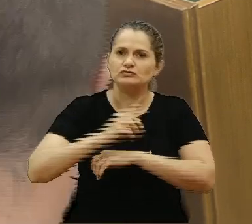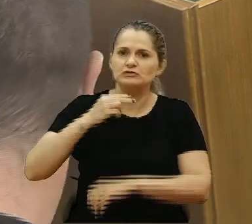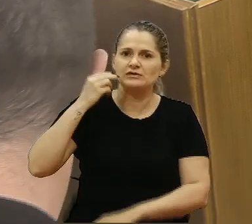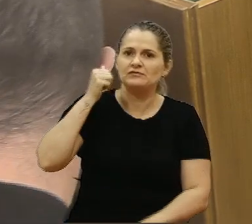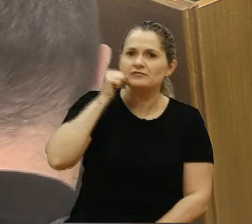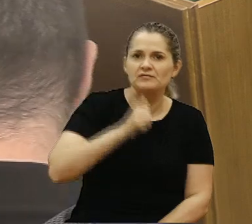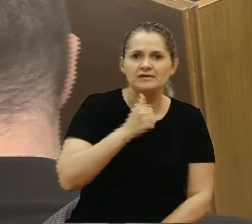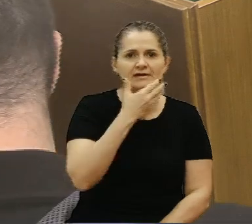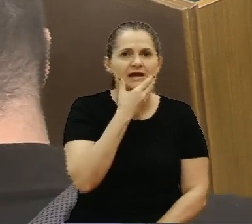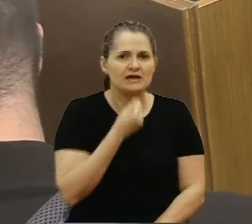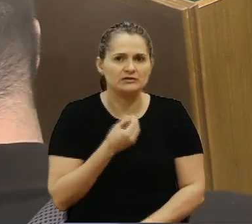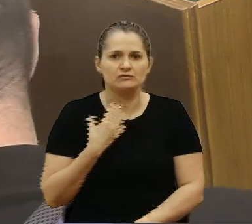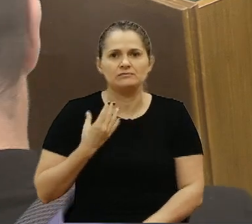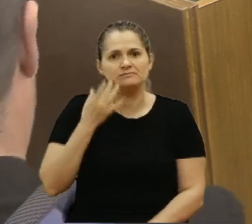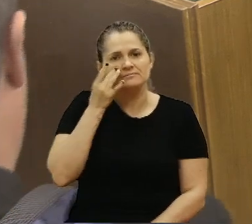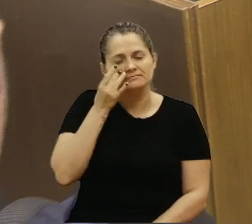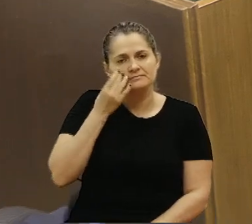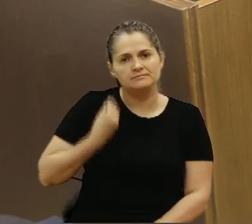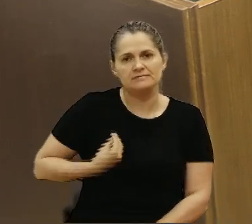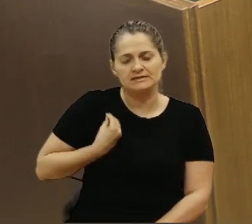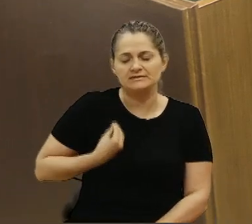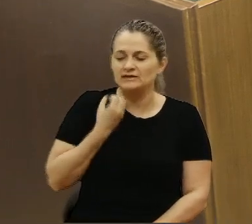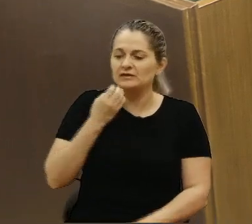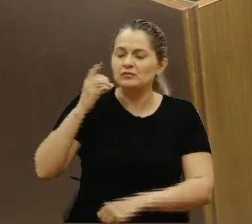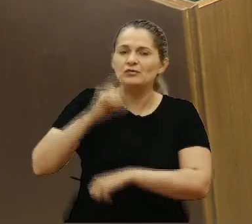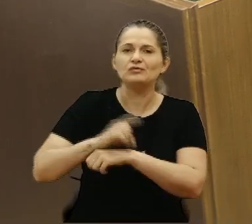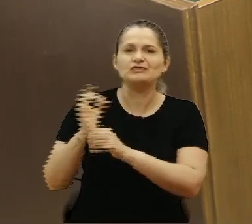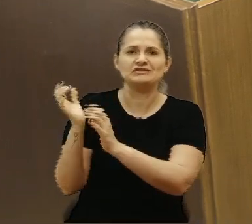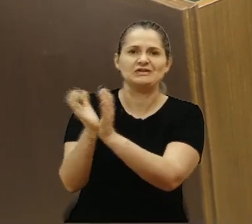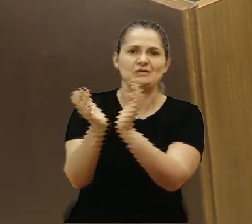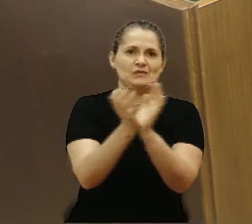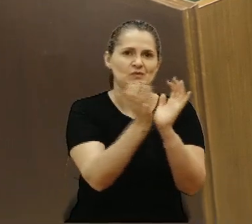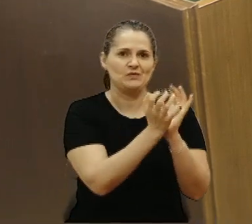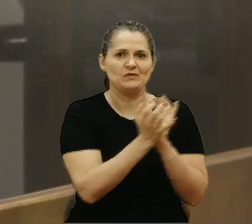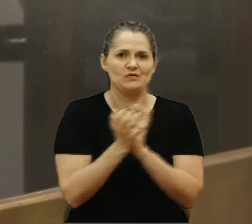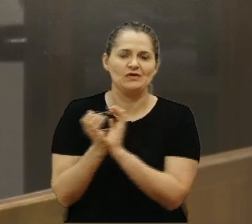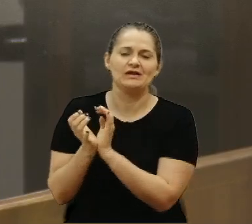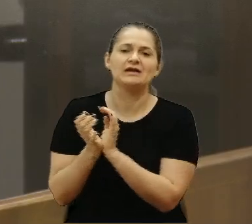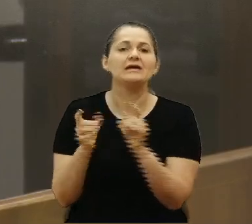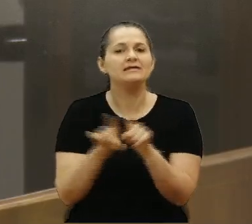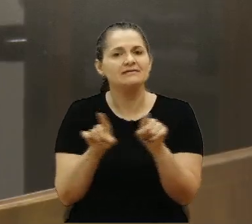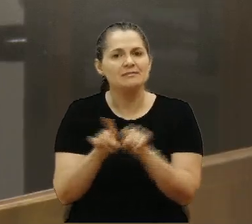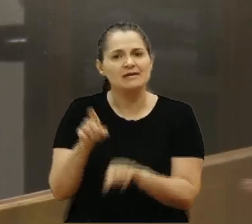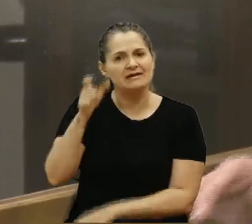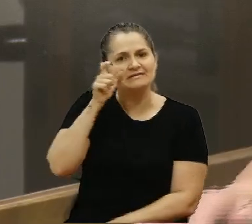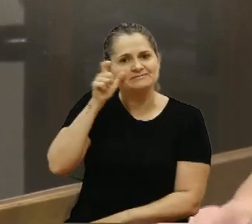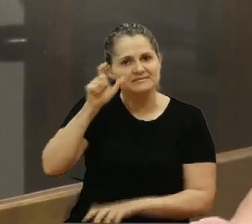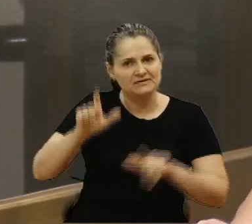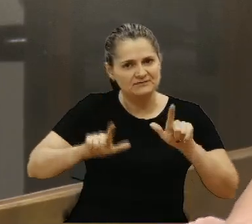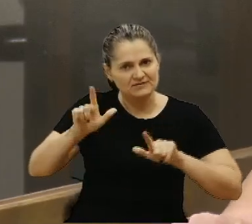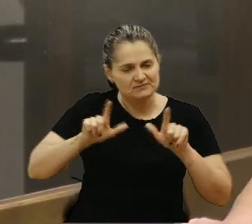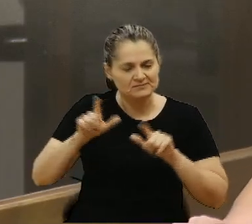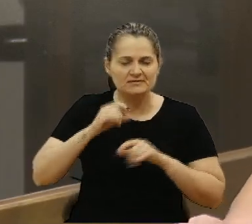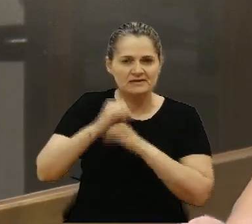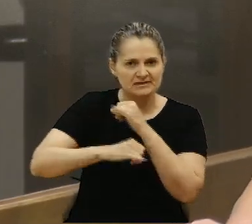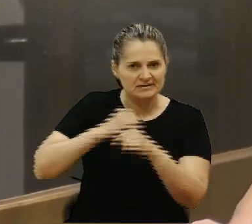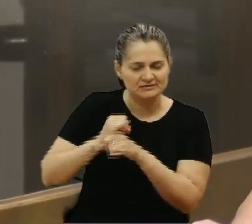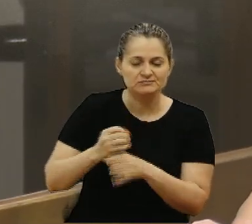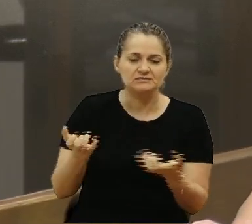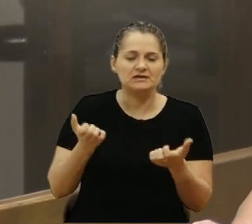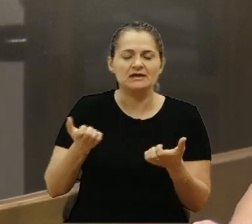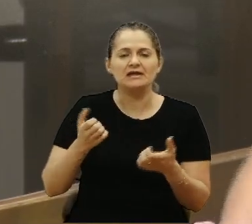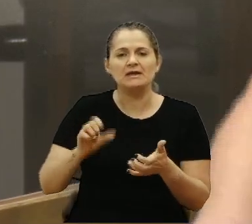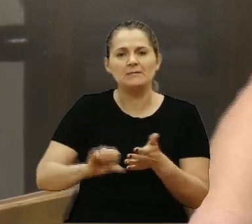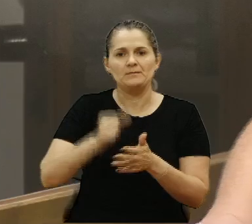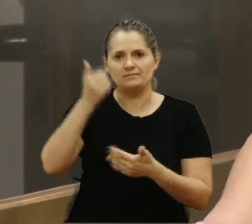os vereadores aqui presentes, bom dia aos meus colegas e quem está nos acompanhando. Queria primeiro agradecer esse